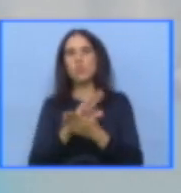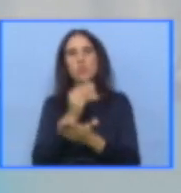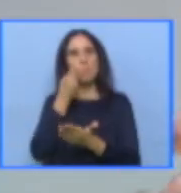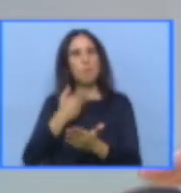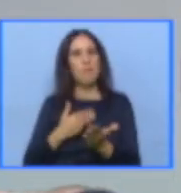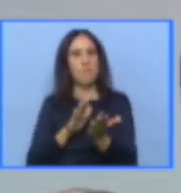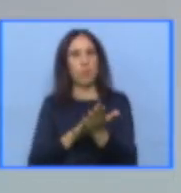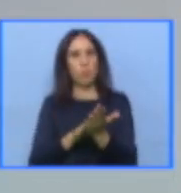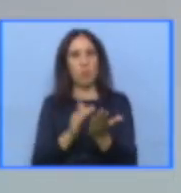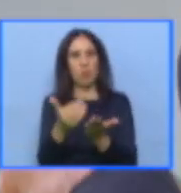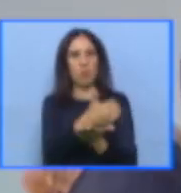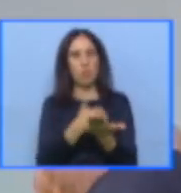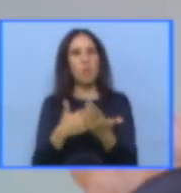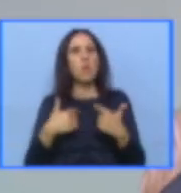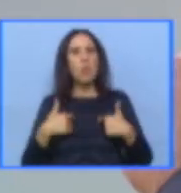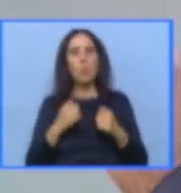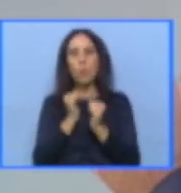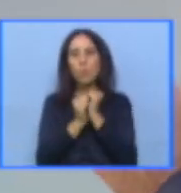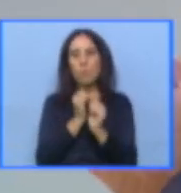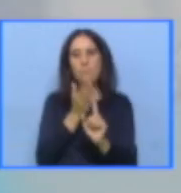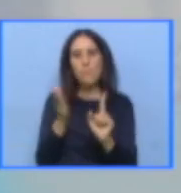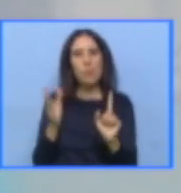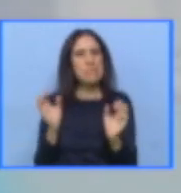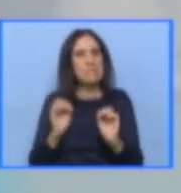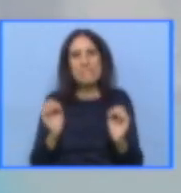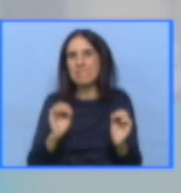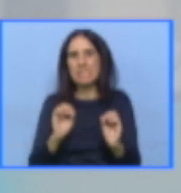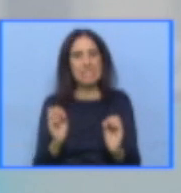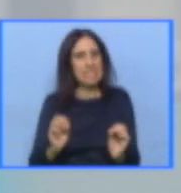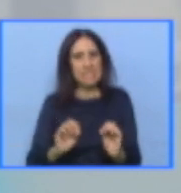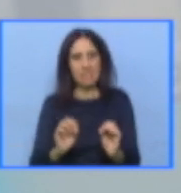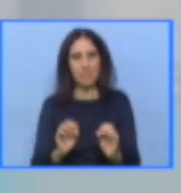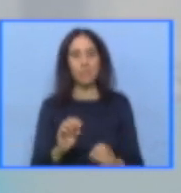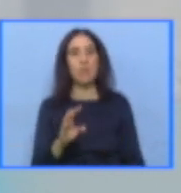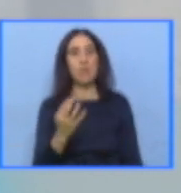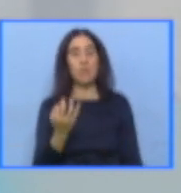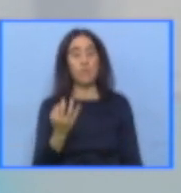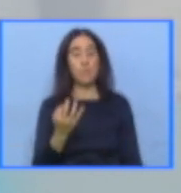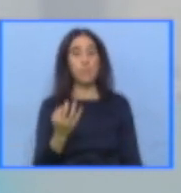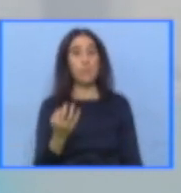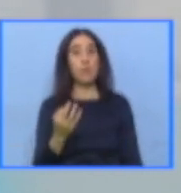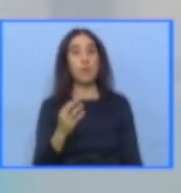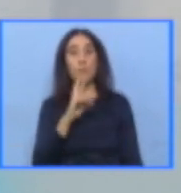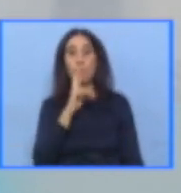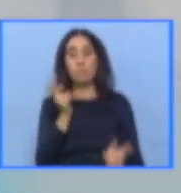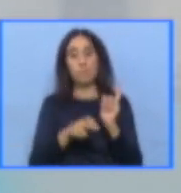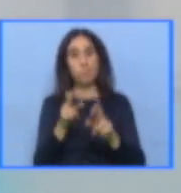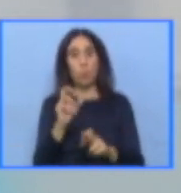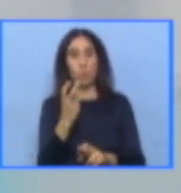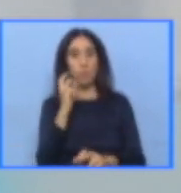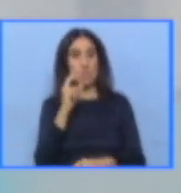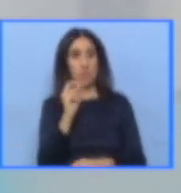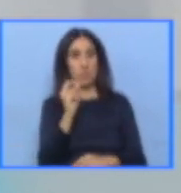factual. Portanto, eu não fujo dos documentos nem um milímetro. E foi o fenómeno de Fátima, a partir de 13 de